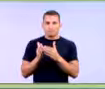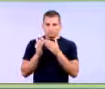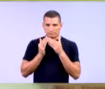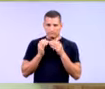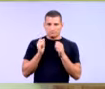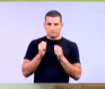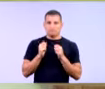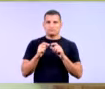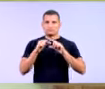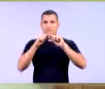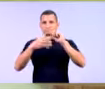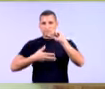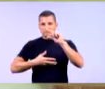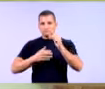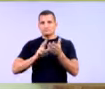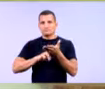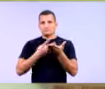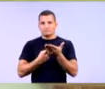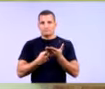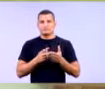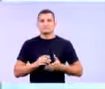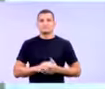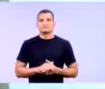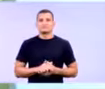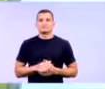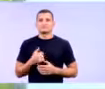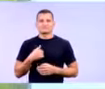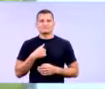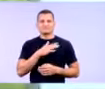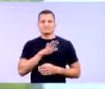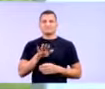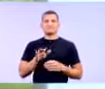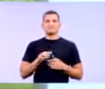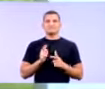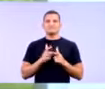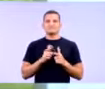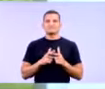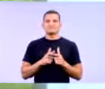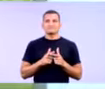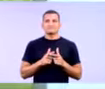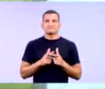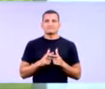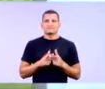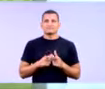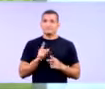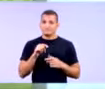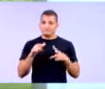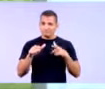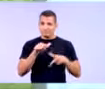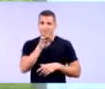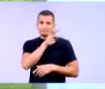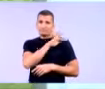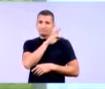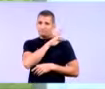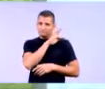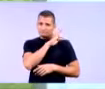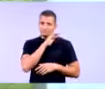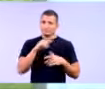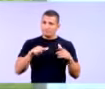na tradução? Muito bem. Eu não gosto muito, por quê? Por ser um trabalho acadêmico, né, um